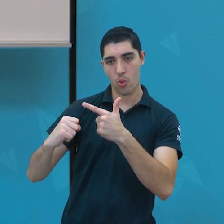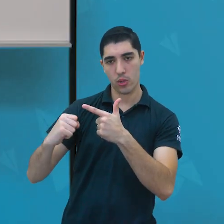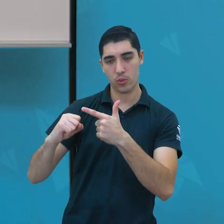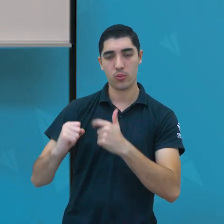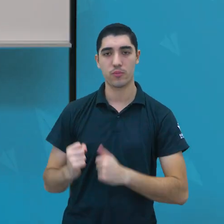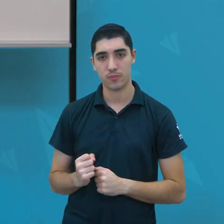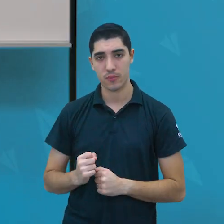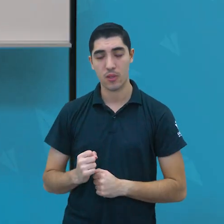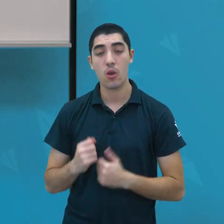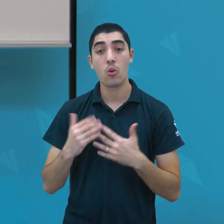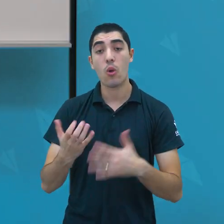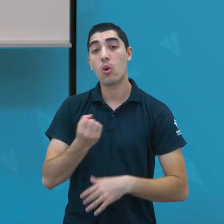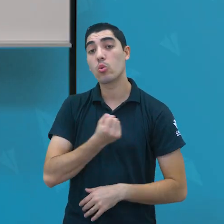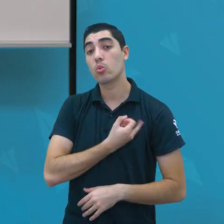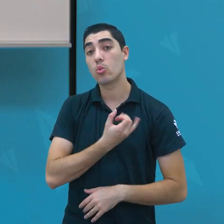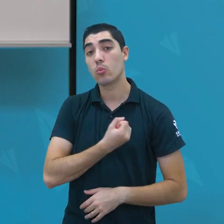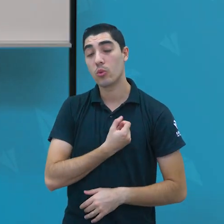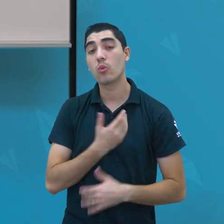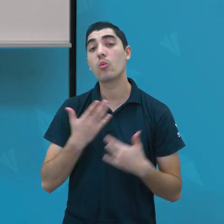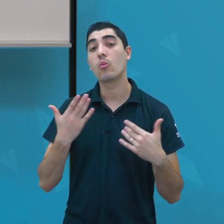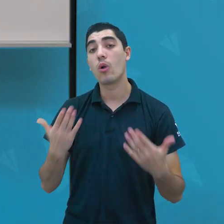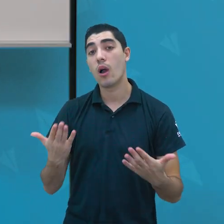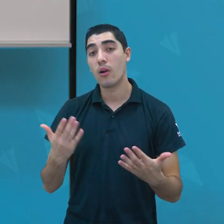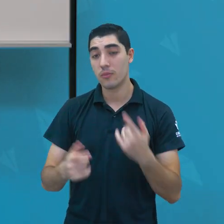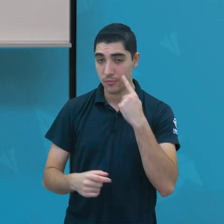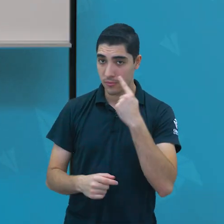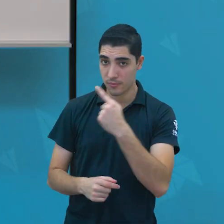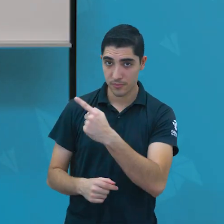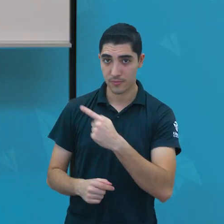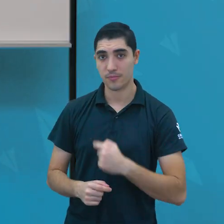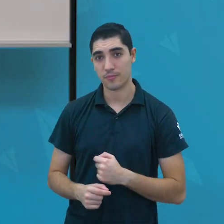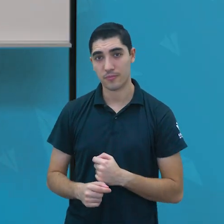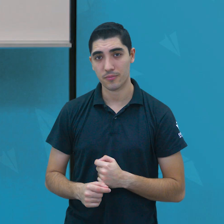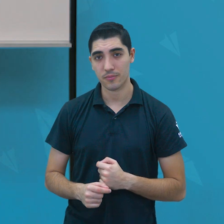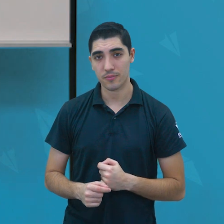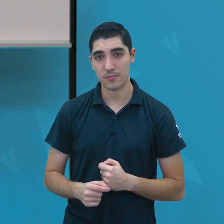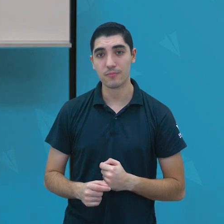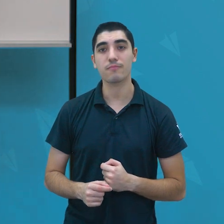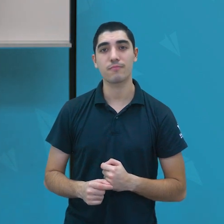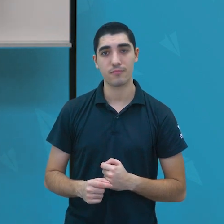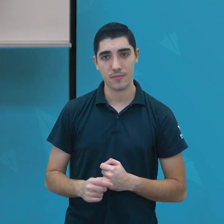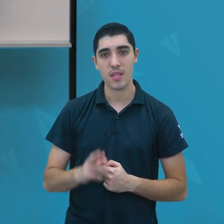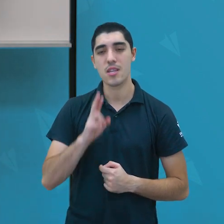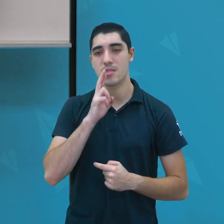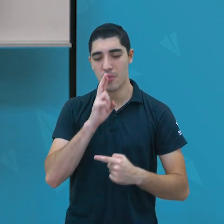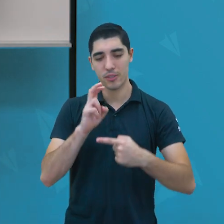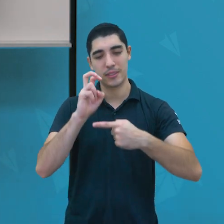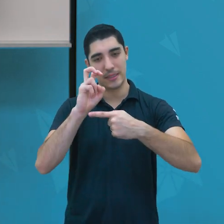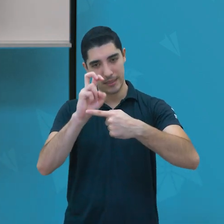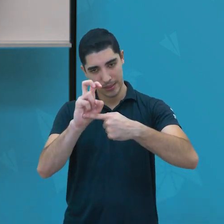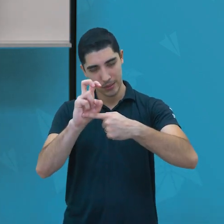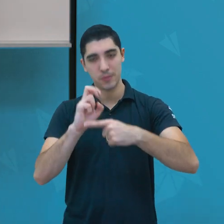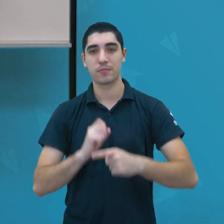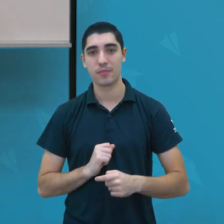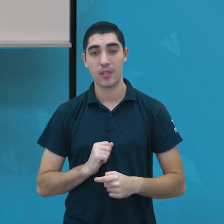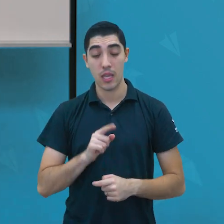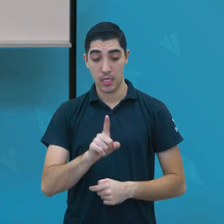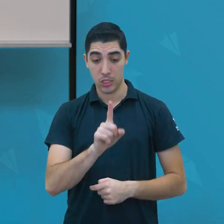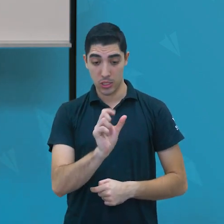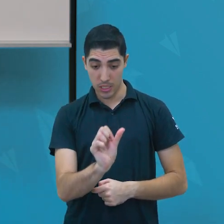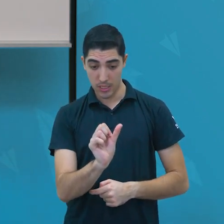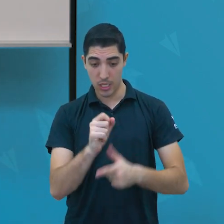40 por 8, ou a tabuada, qual o número aí? Vezes 8 é igual a 40. Então aqui chegamos novamente no